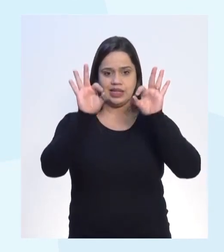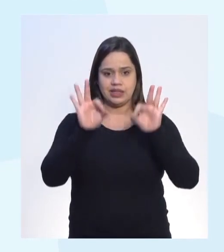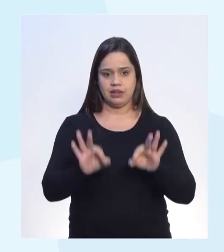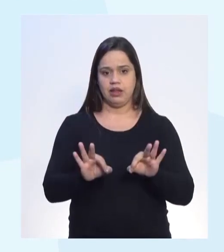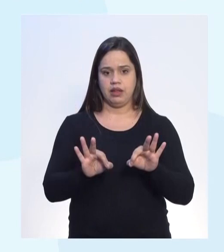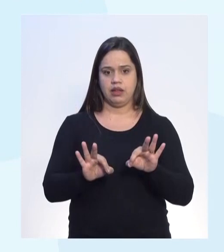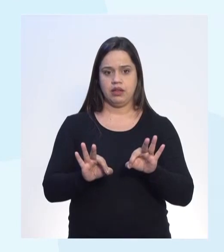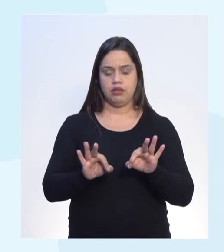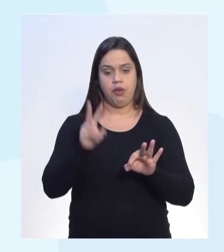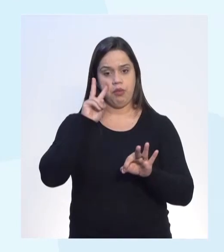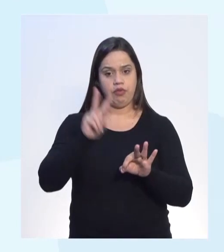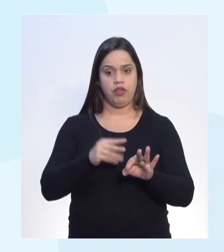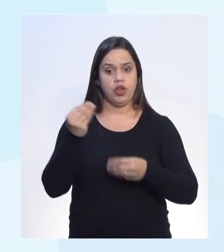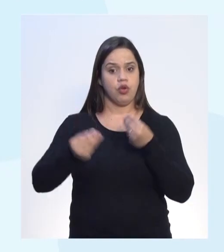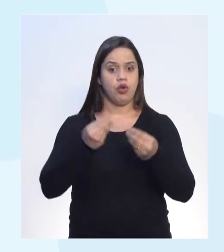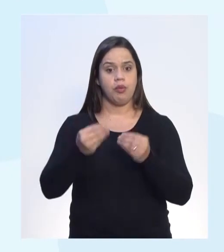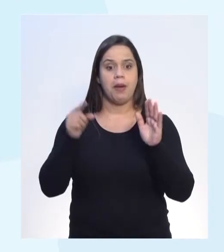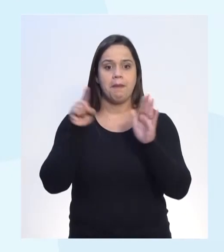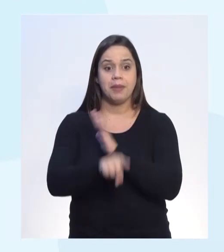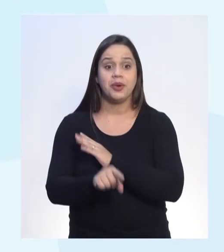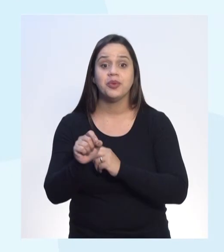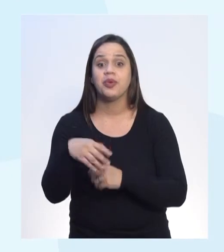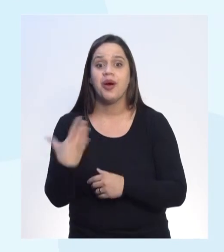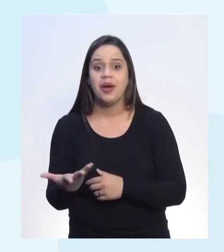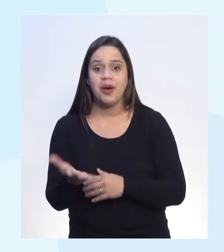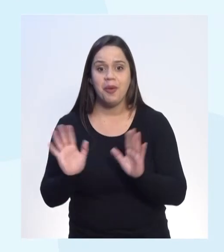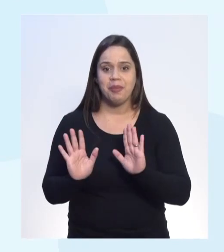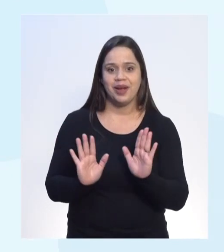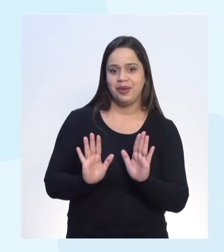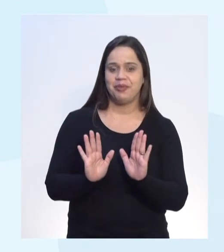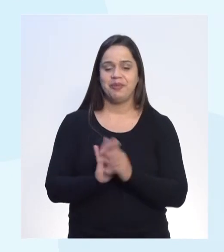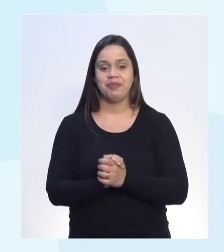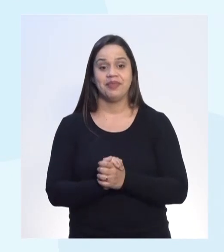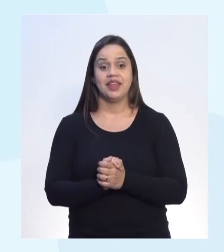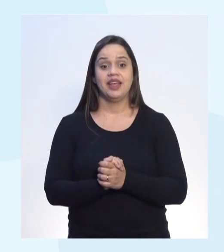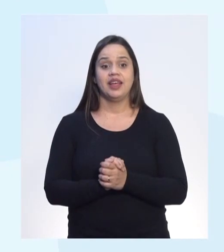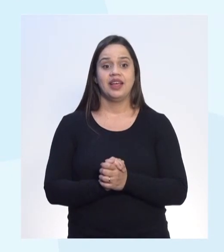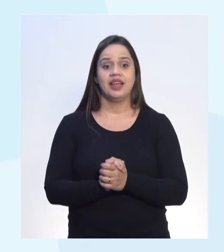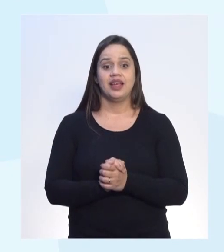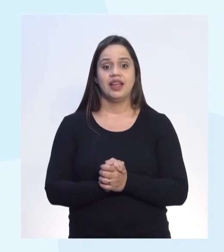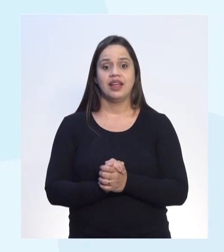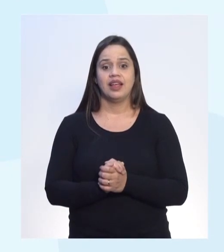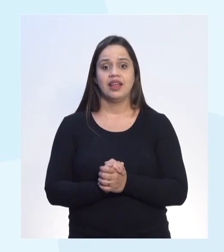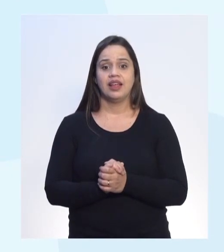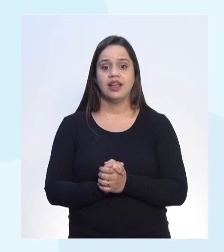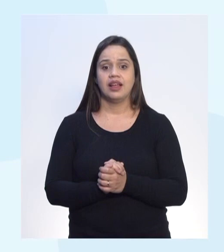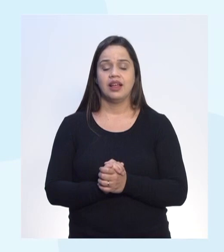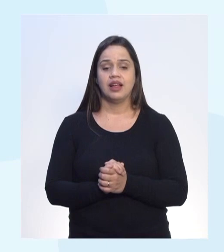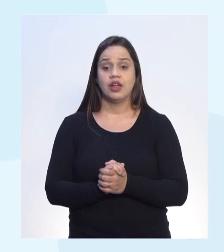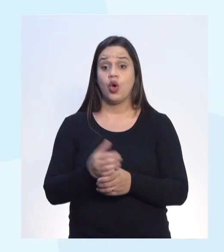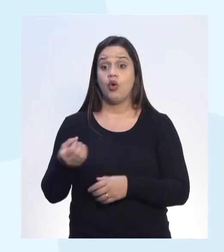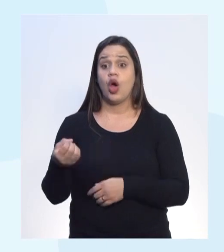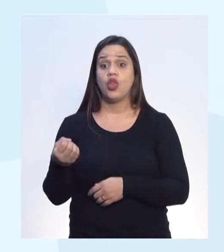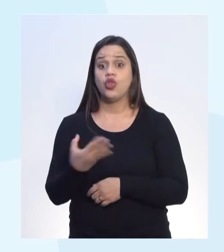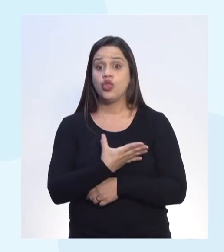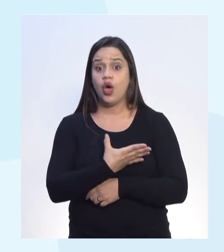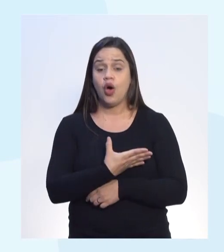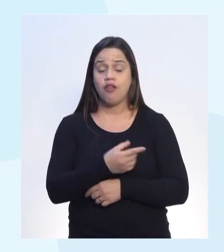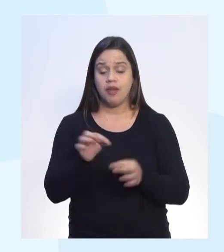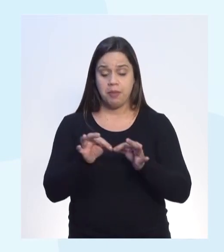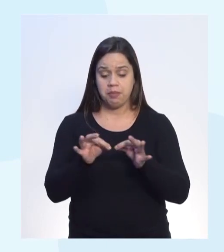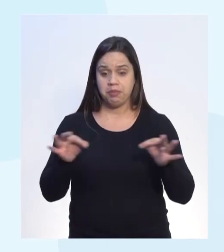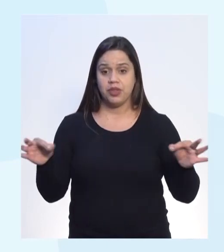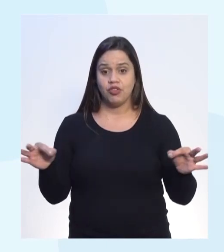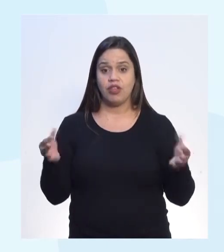lá. Opa. Qual que é a pergunta? Quais serão as novas medidas de comprimento?